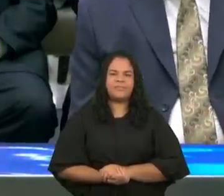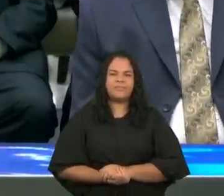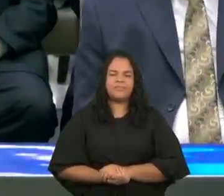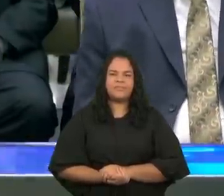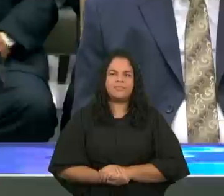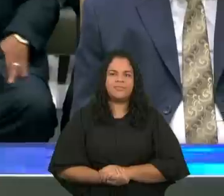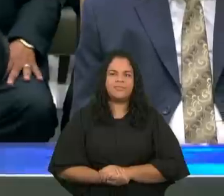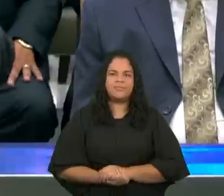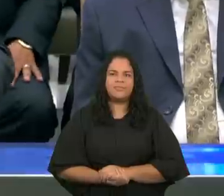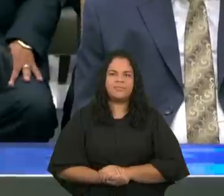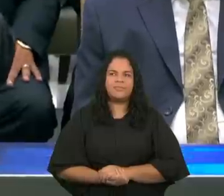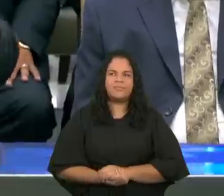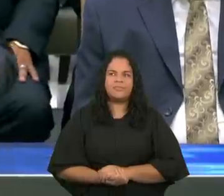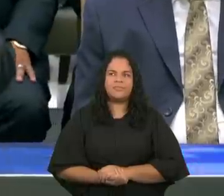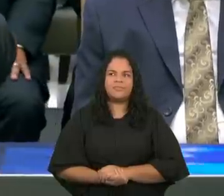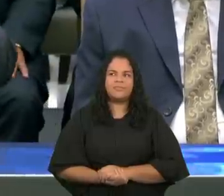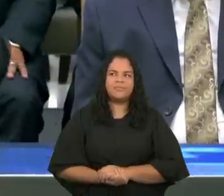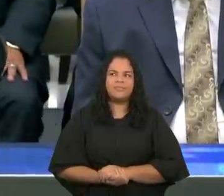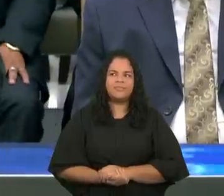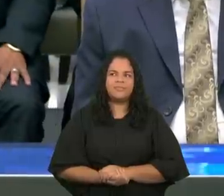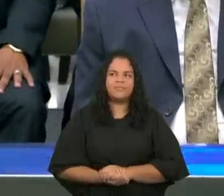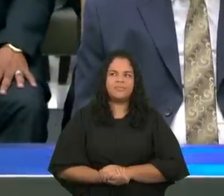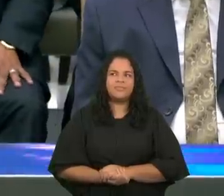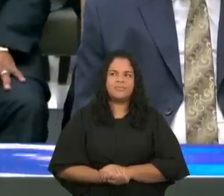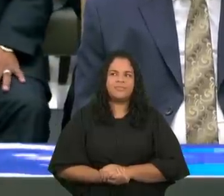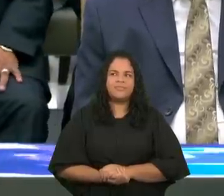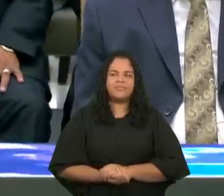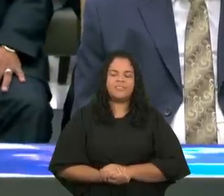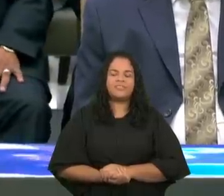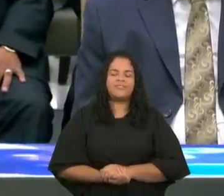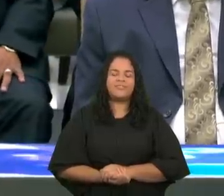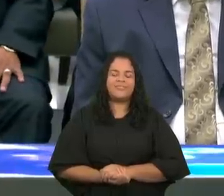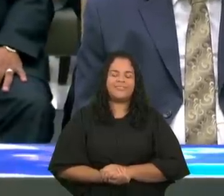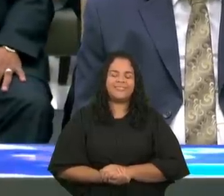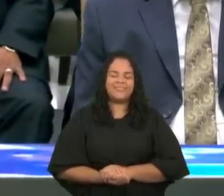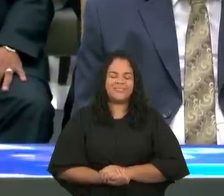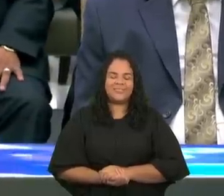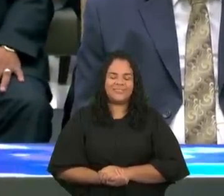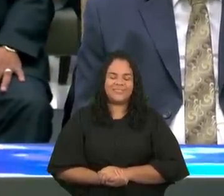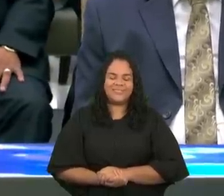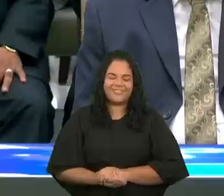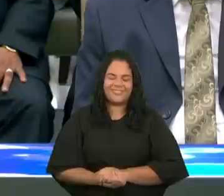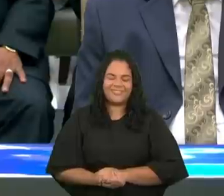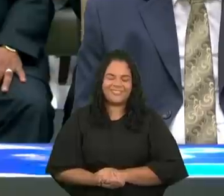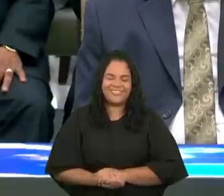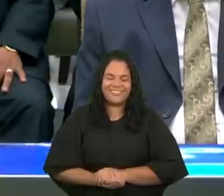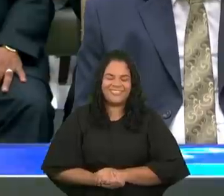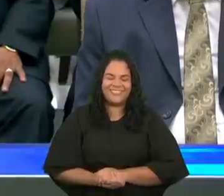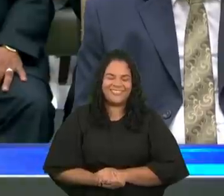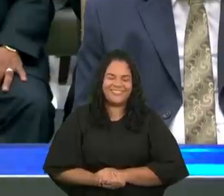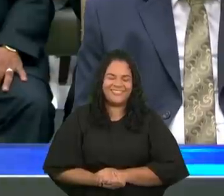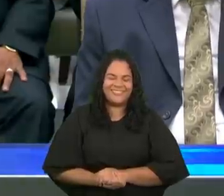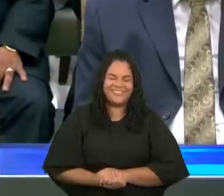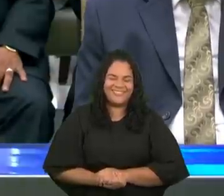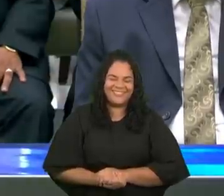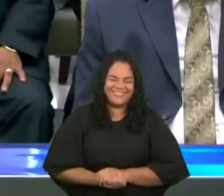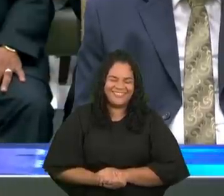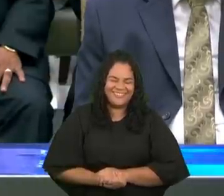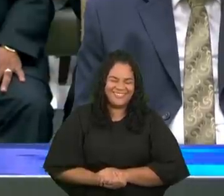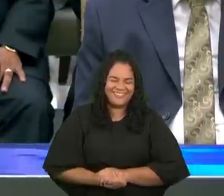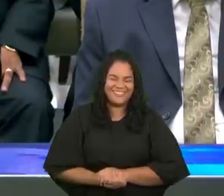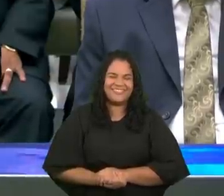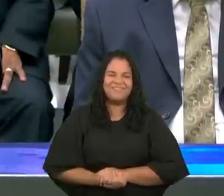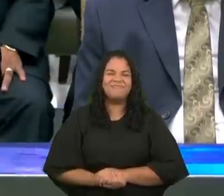feliz a cada ano que pode fazer a obra dEle. Quero agradecer a Deus e